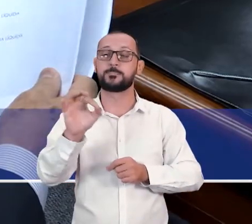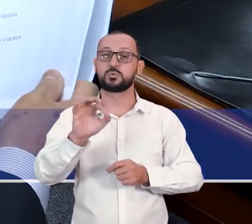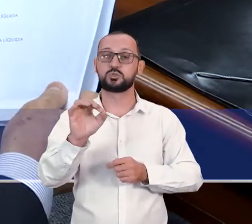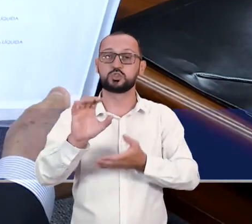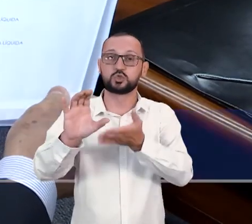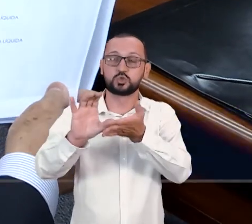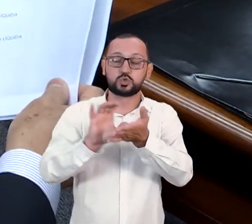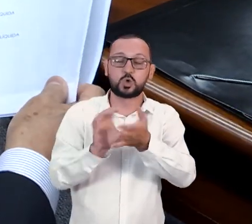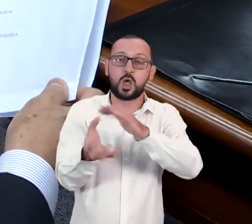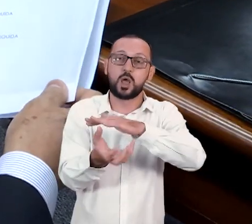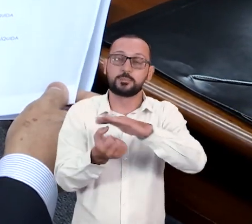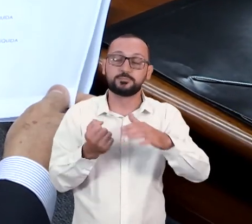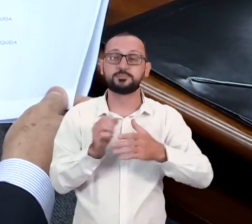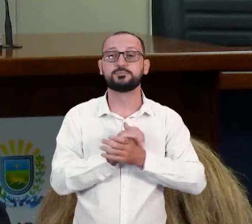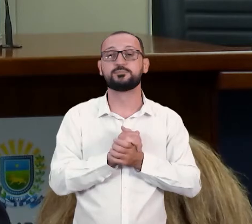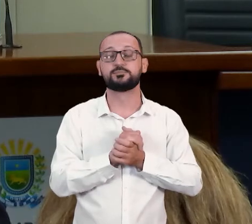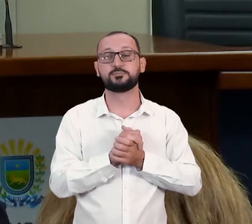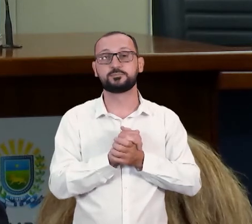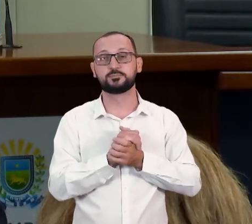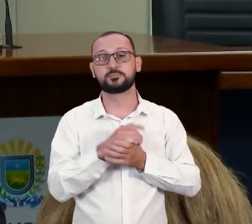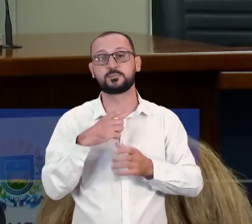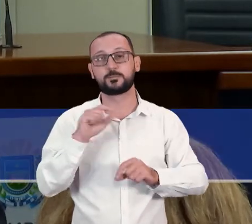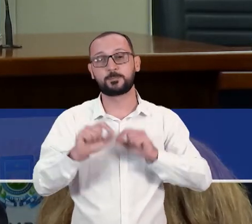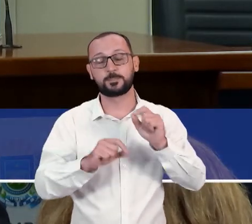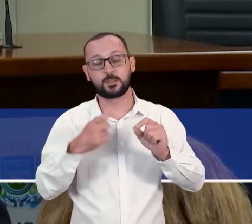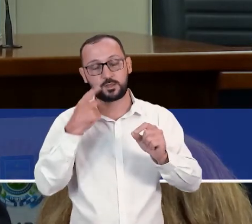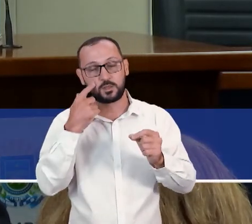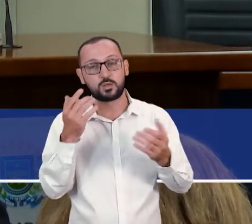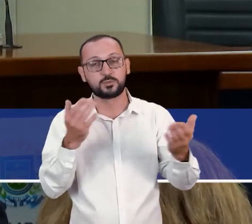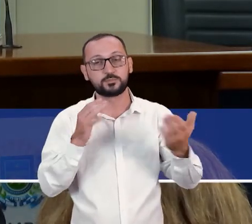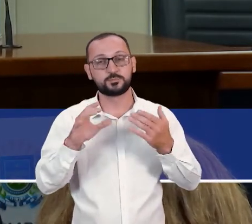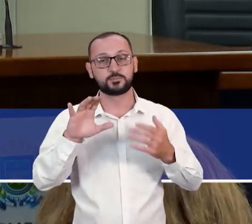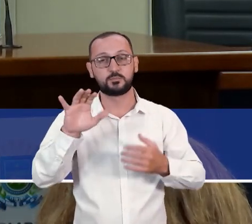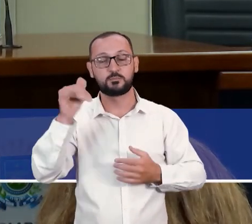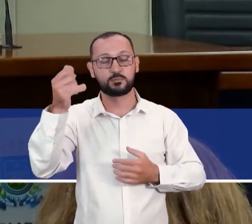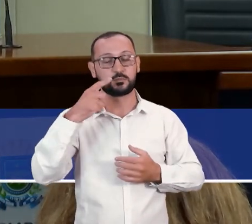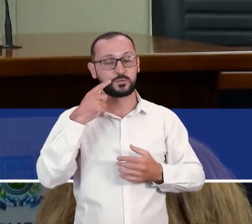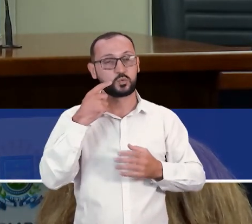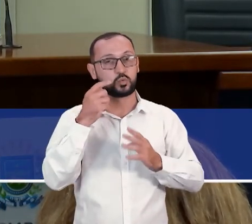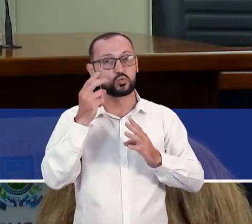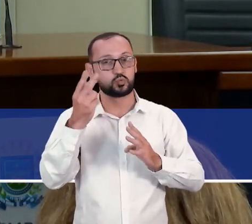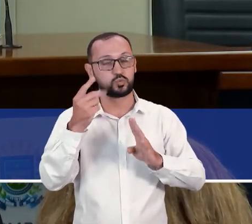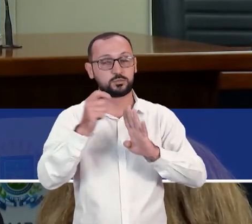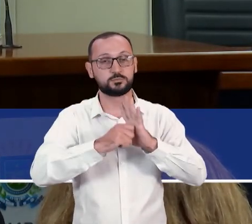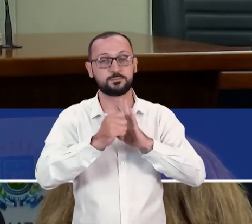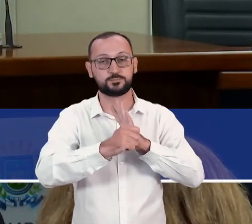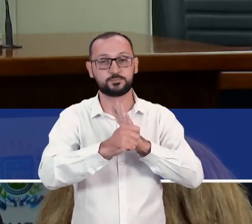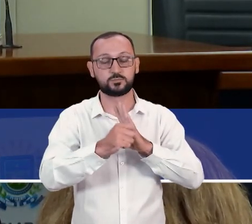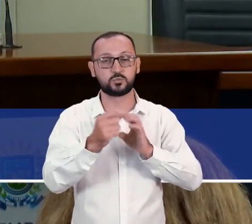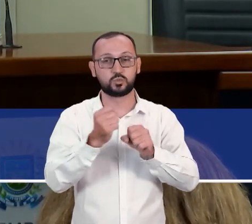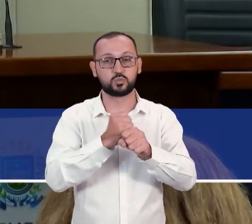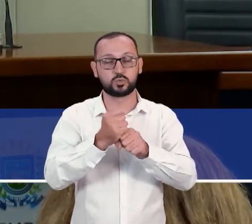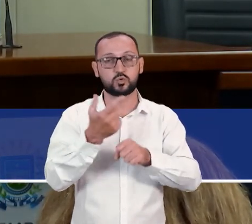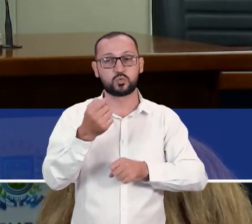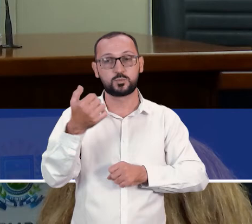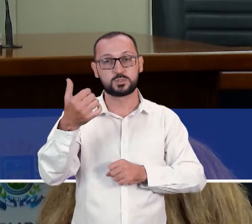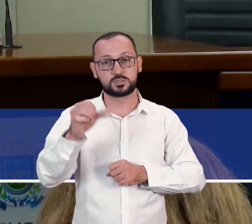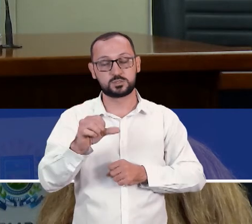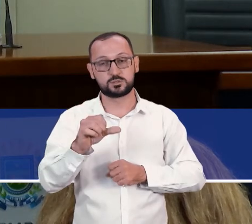46,55% da receita corrente líquida. Dentro da apuração ocorrida no segundo quadrimestre